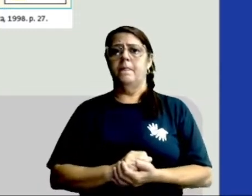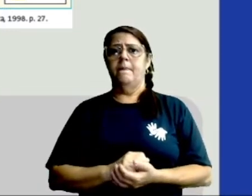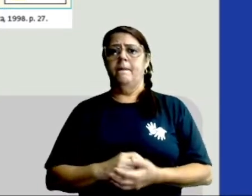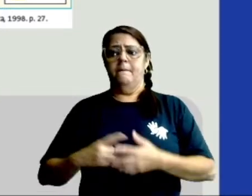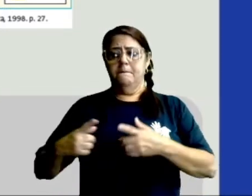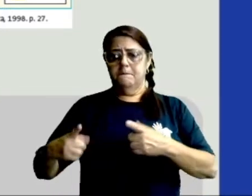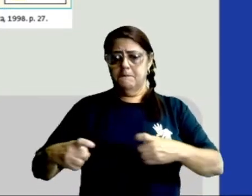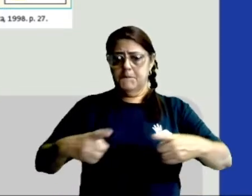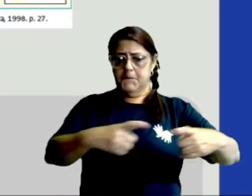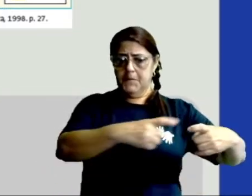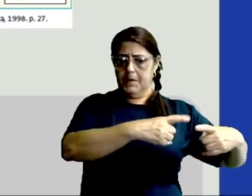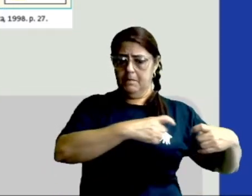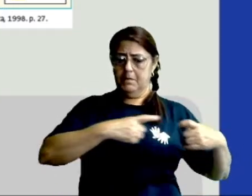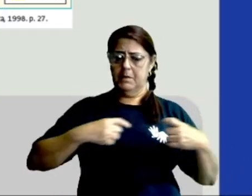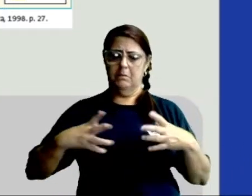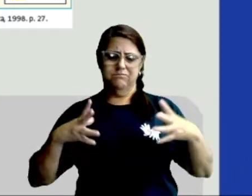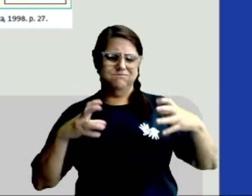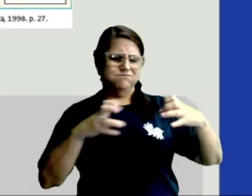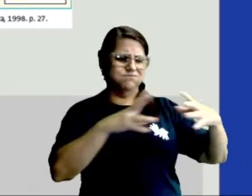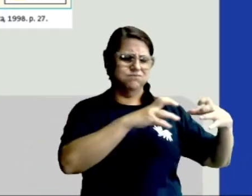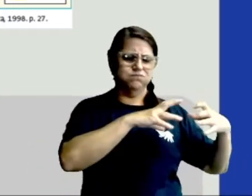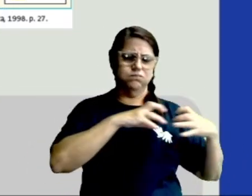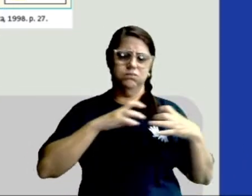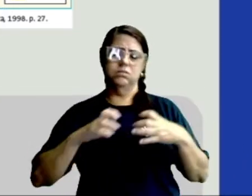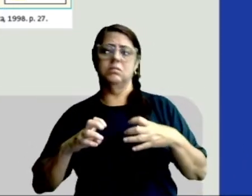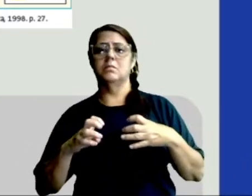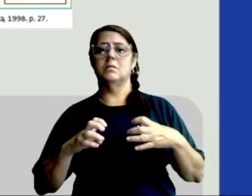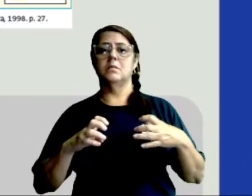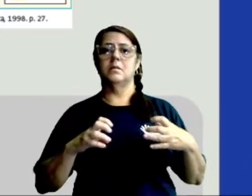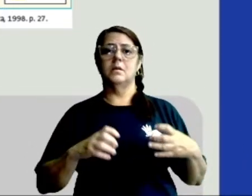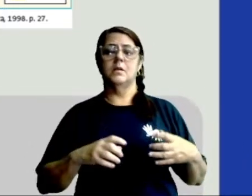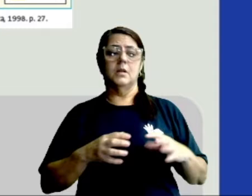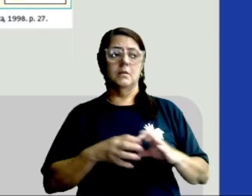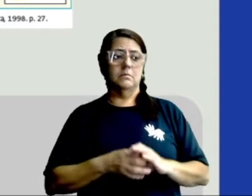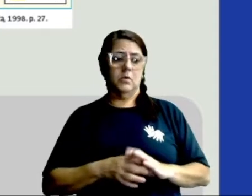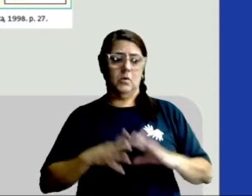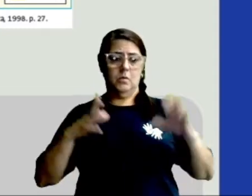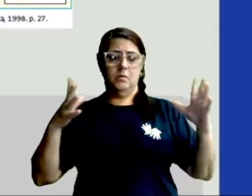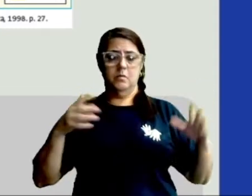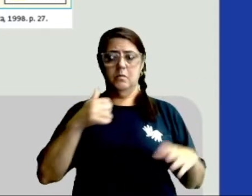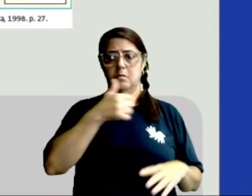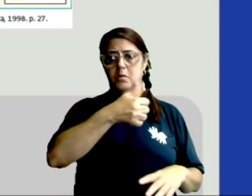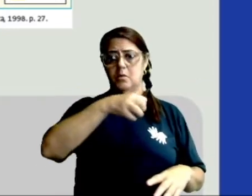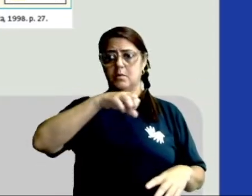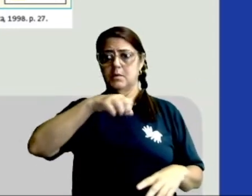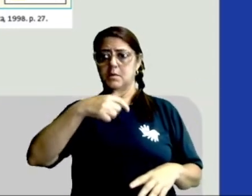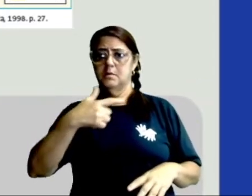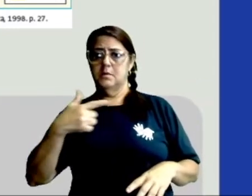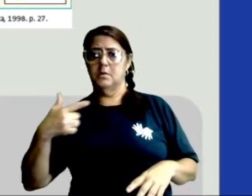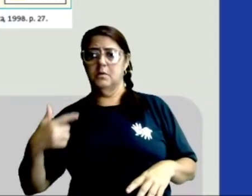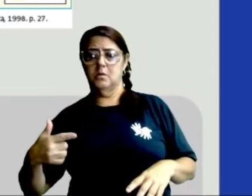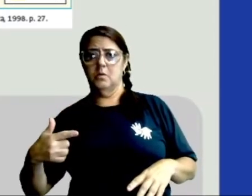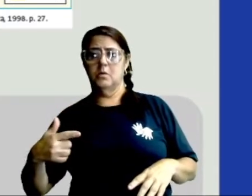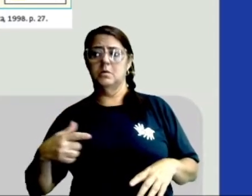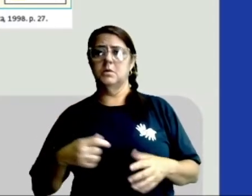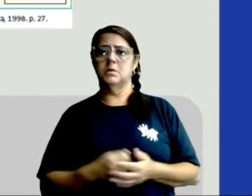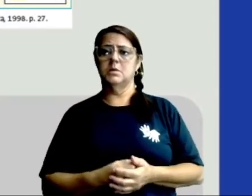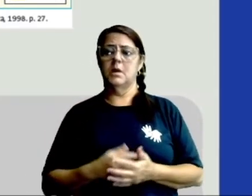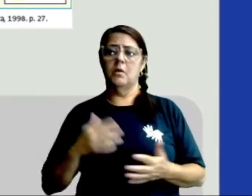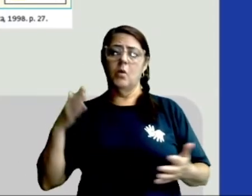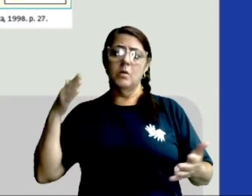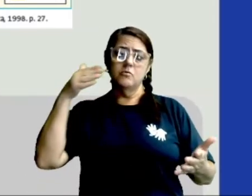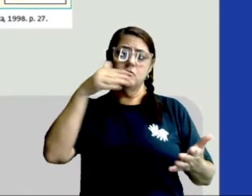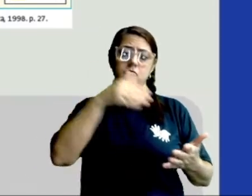exército da Grã-Bretanha, conseguiu sua independência lá em 1922. E aqui, quando no final